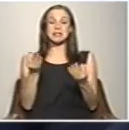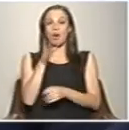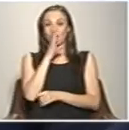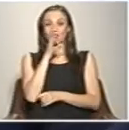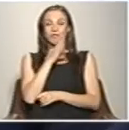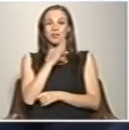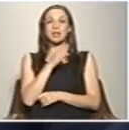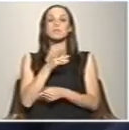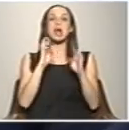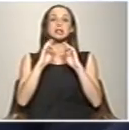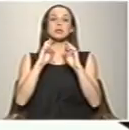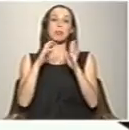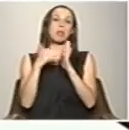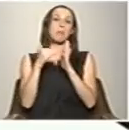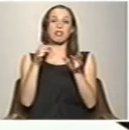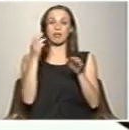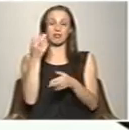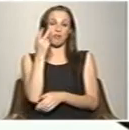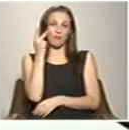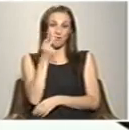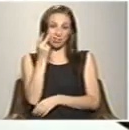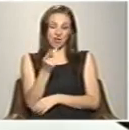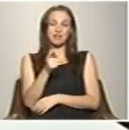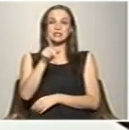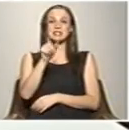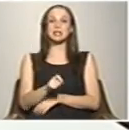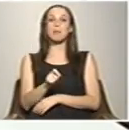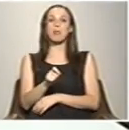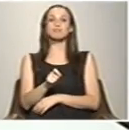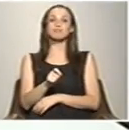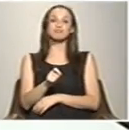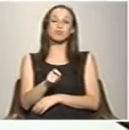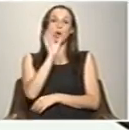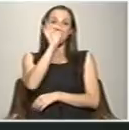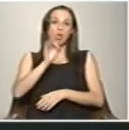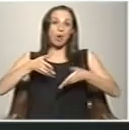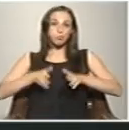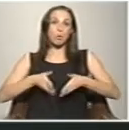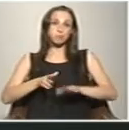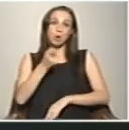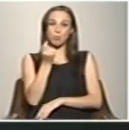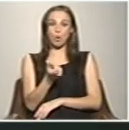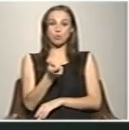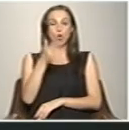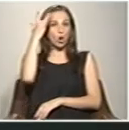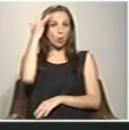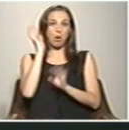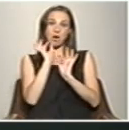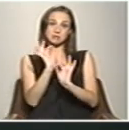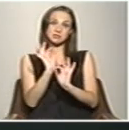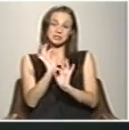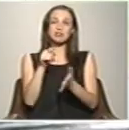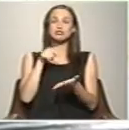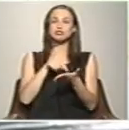esperança média de vida e os cada vez mais baixos níveis de fecundidade. Números como estes impõem